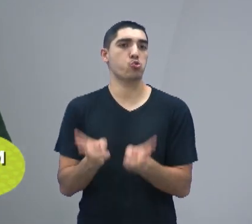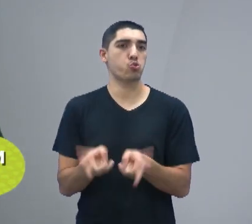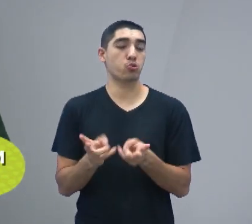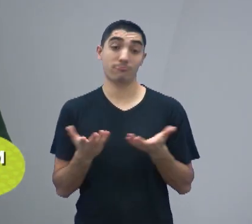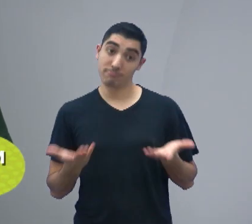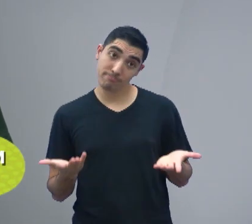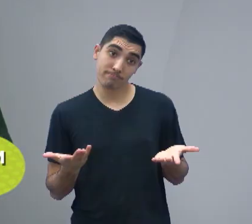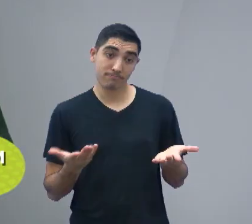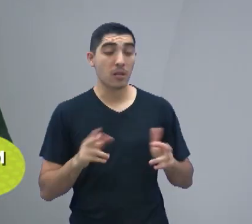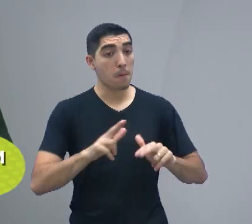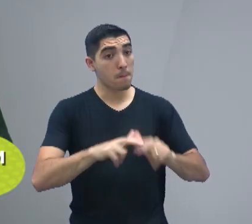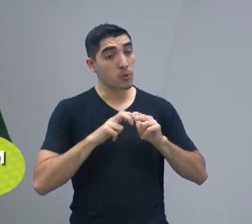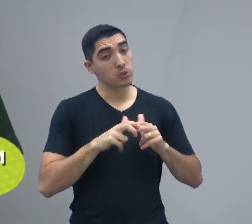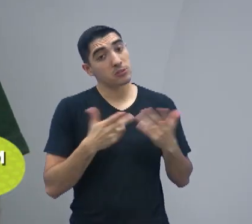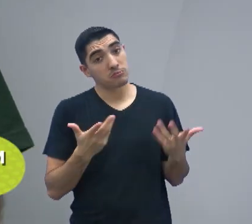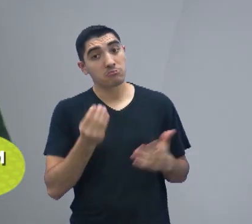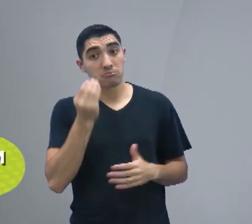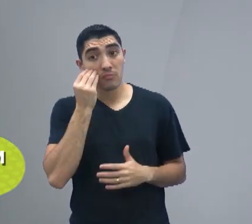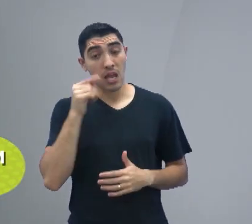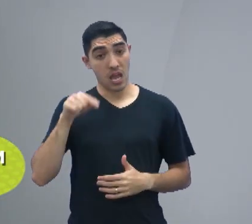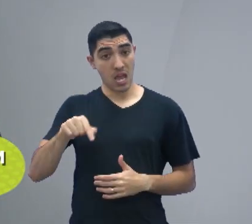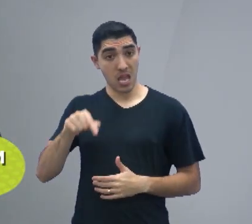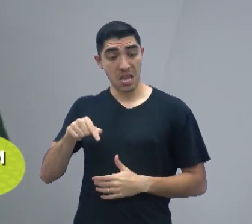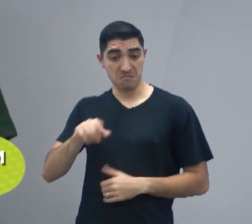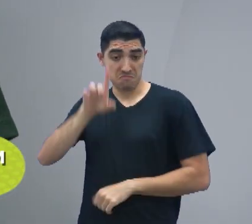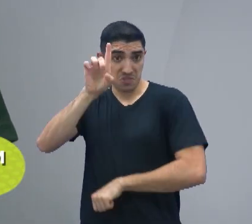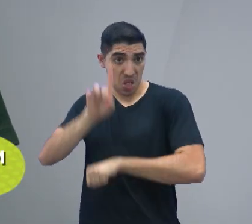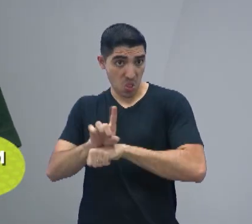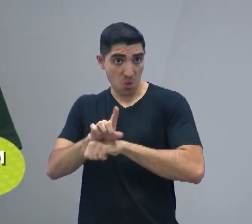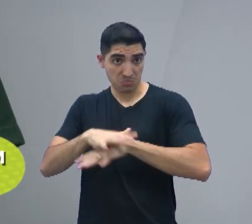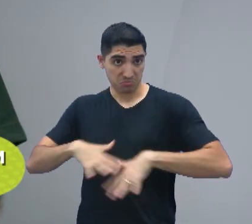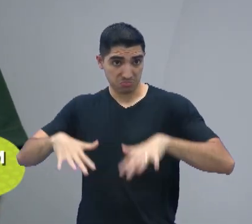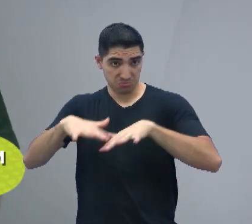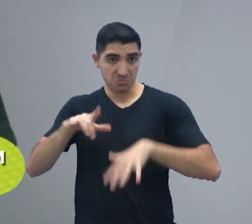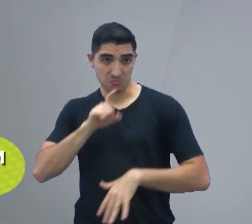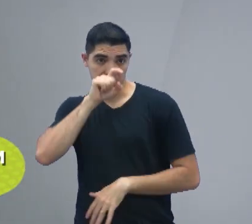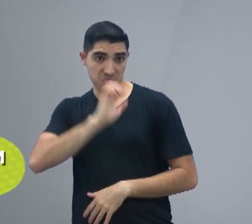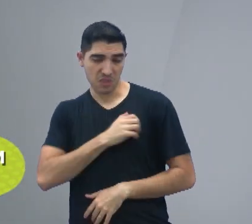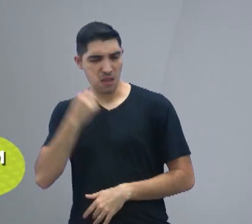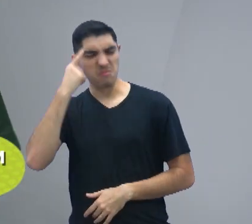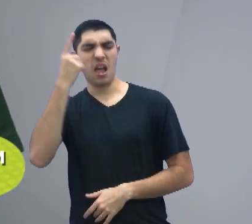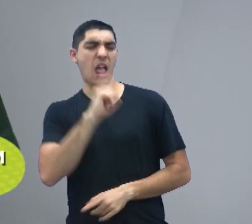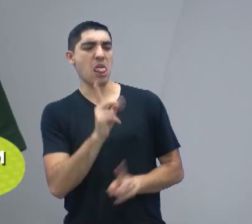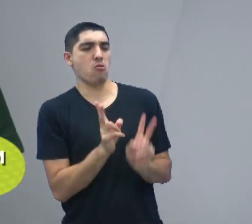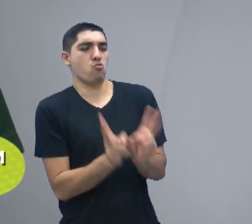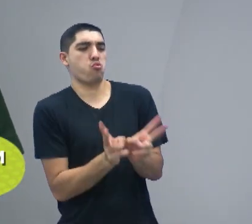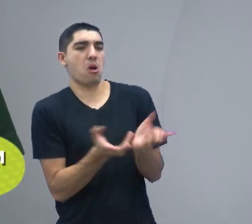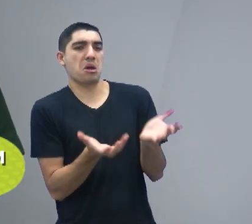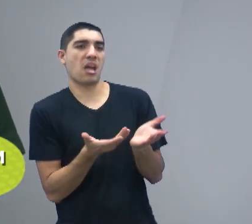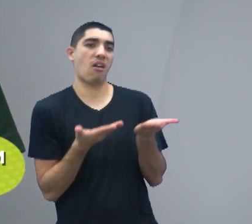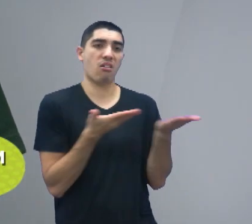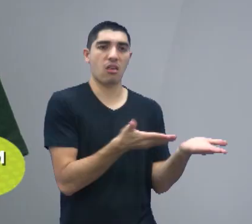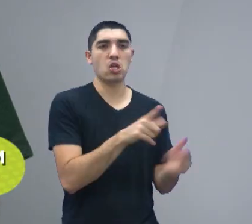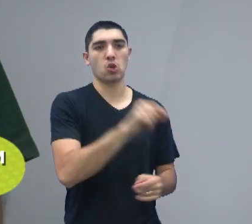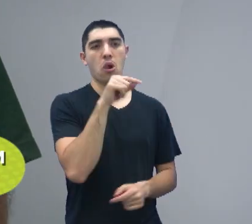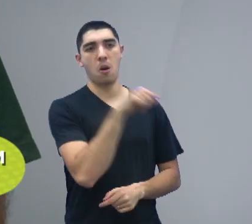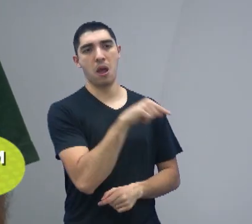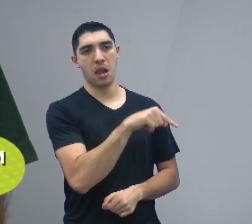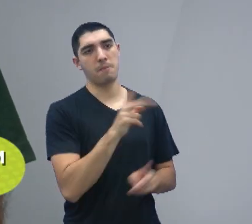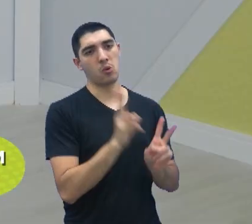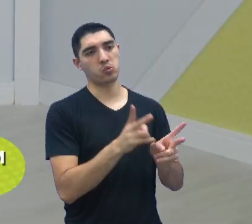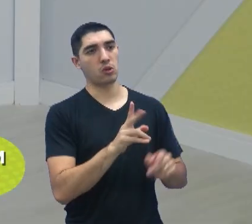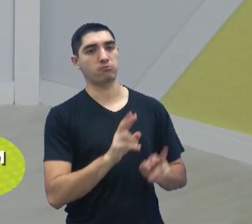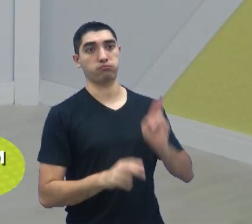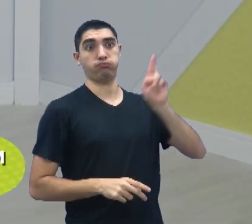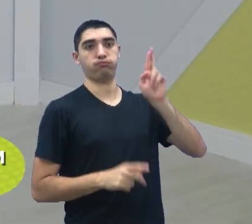Então, naturalmente, a SAF resolveu dar continuidade, acaba sendo, né, uma coisa até natural, Vieira.